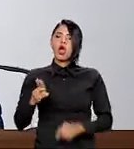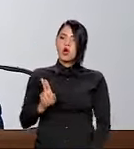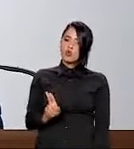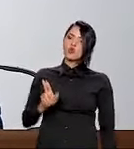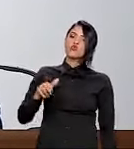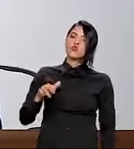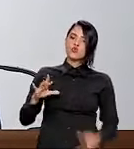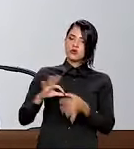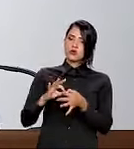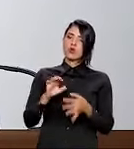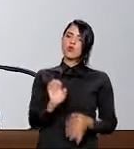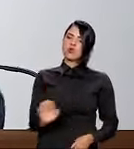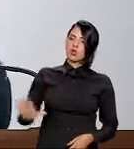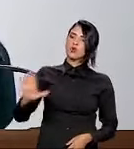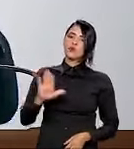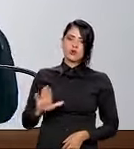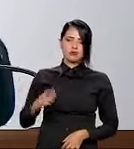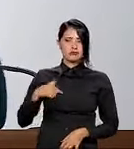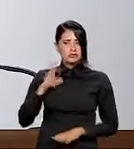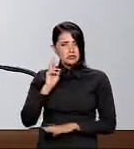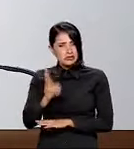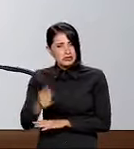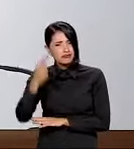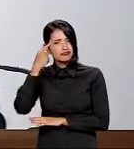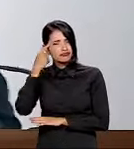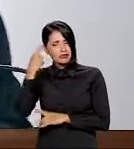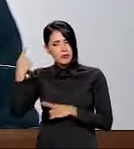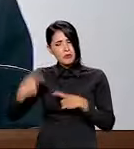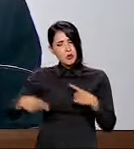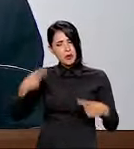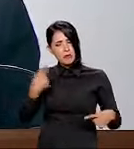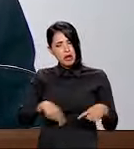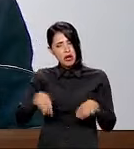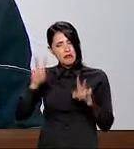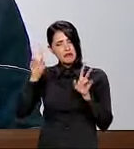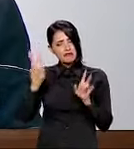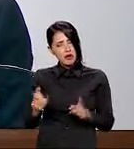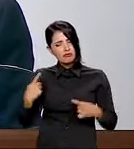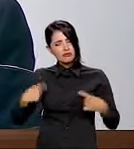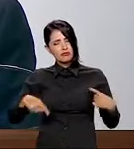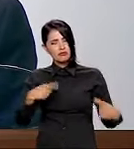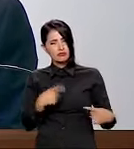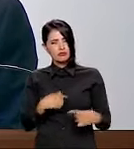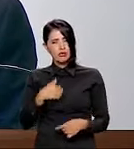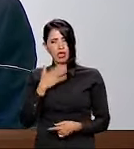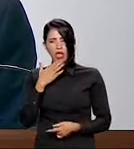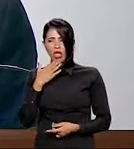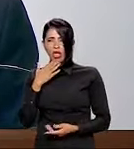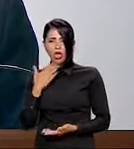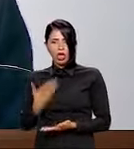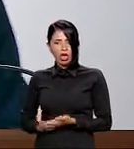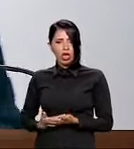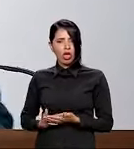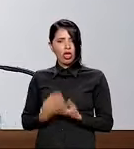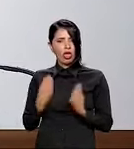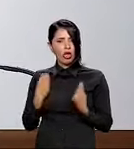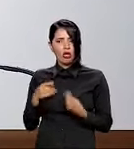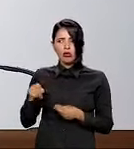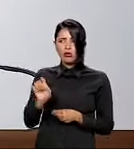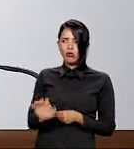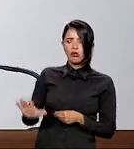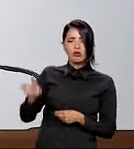Europeia. Eu, toda vez que eu fico pensando em política, eu fico boquiaberto como é que um